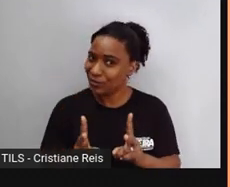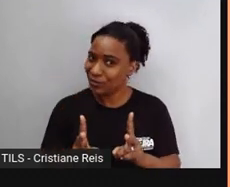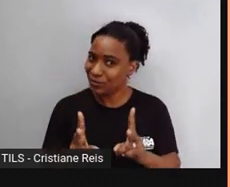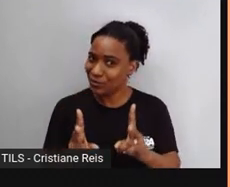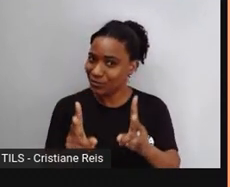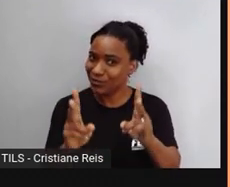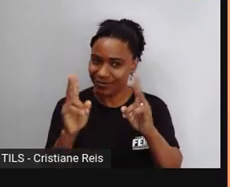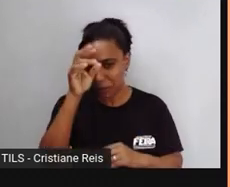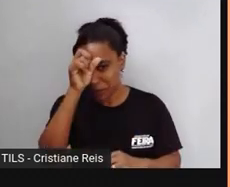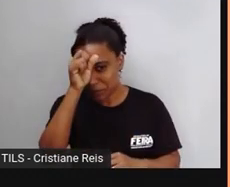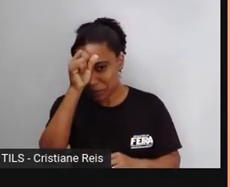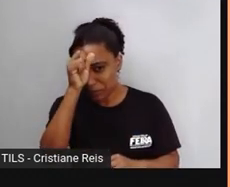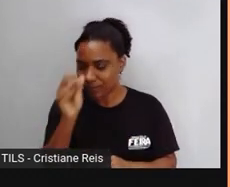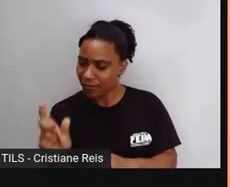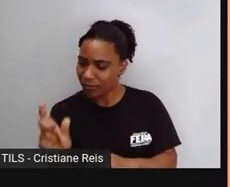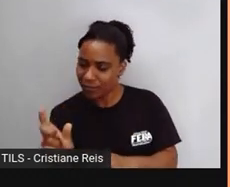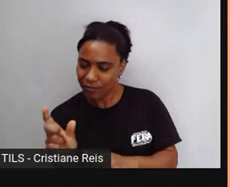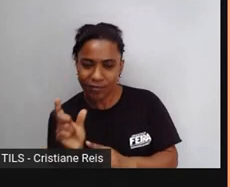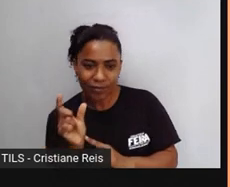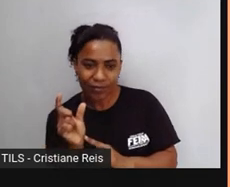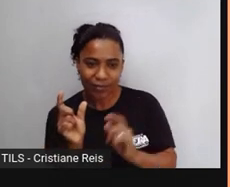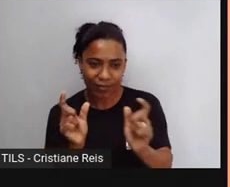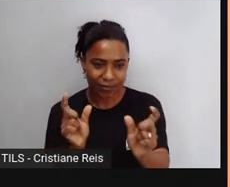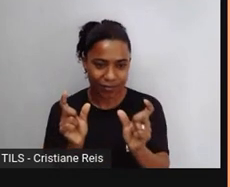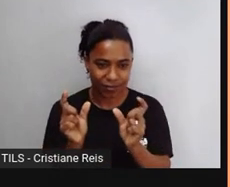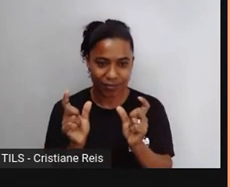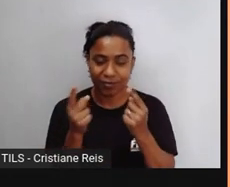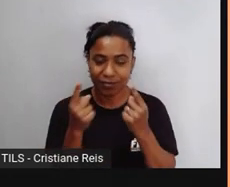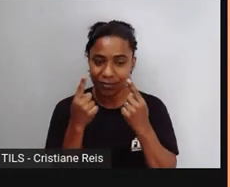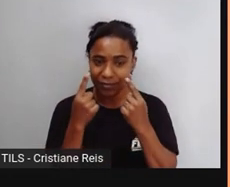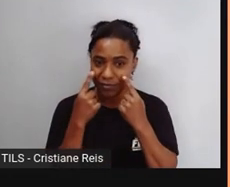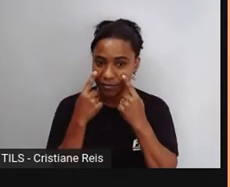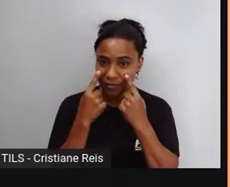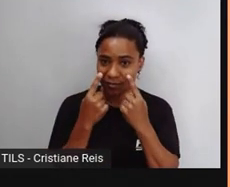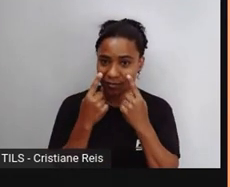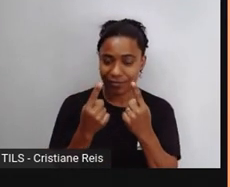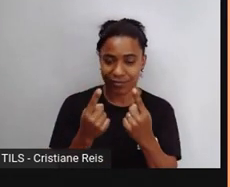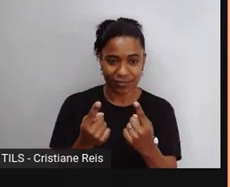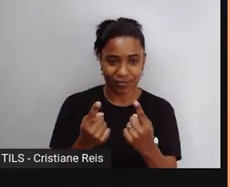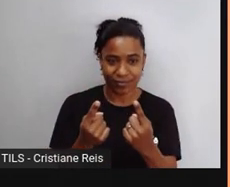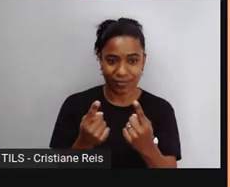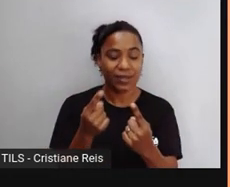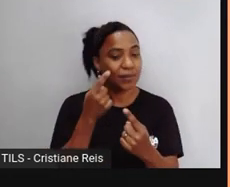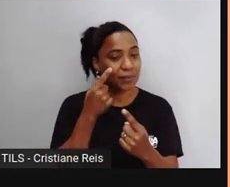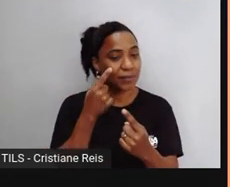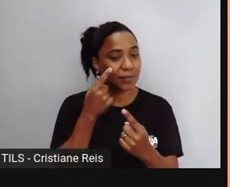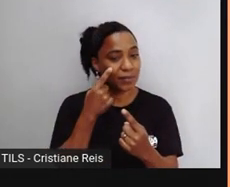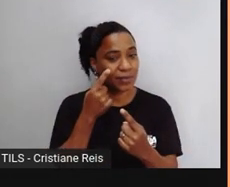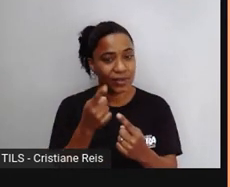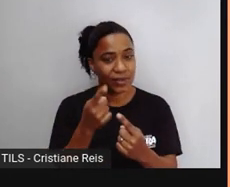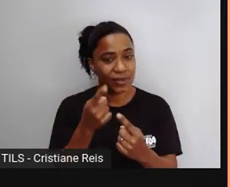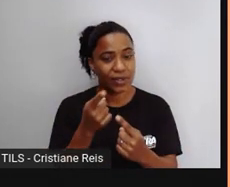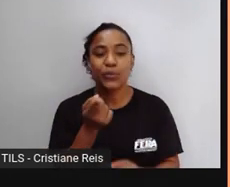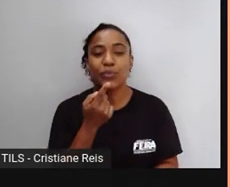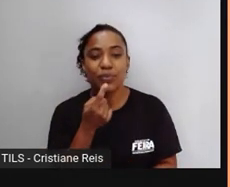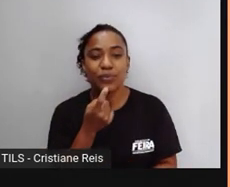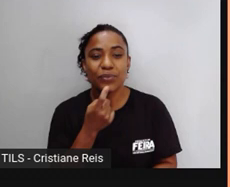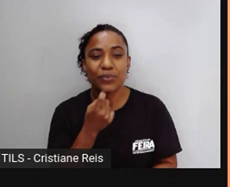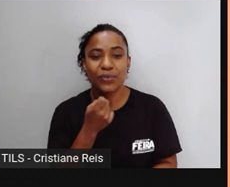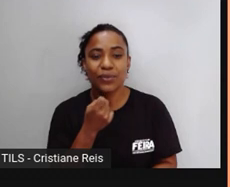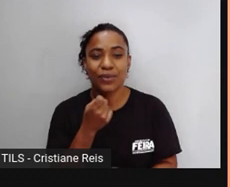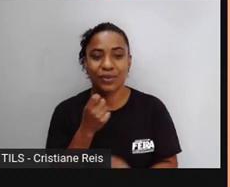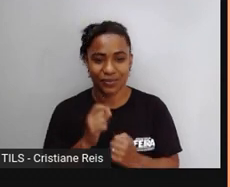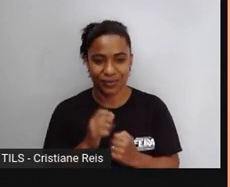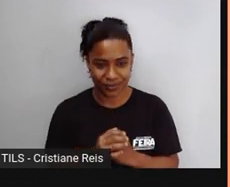continuem observando a tela espelhada, mas com foco nas palavras que estão de vermelho. Primeiro nós